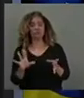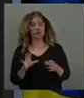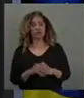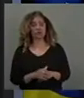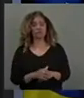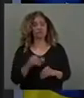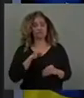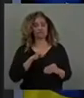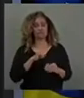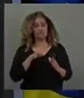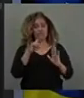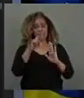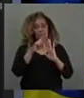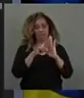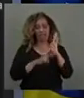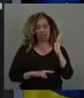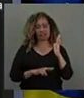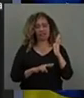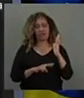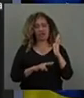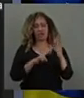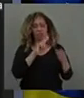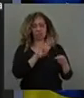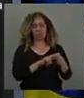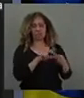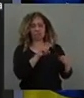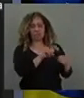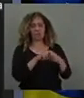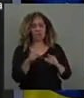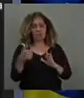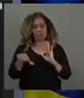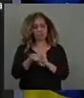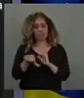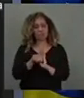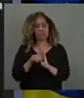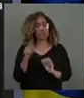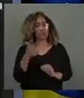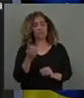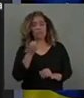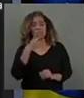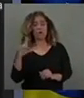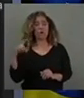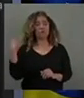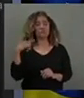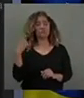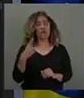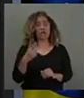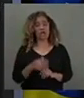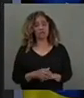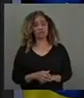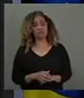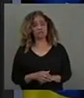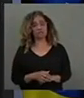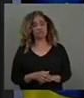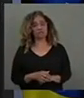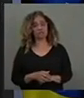presos que nesse tipo de crime não tem bom advogado, tem advogado bem relacionado.